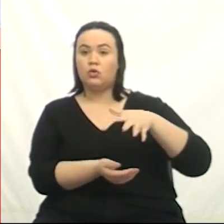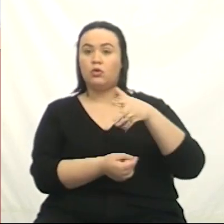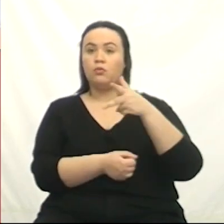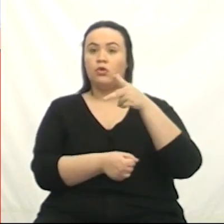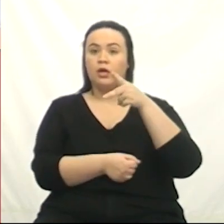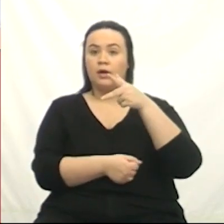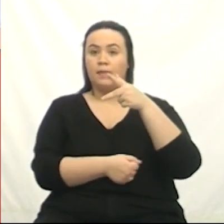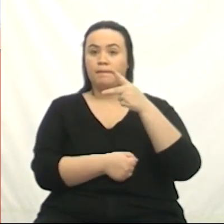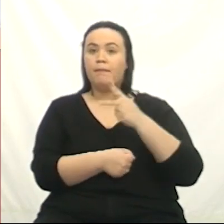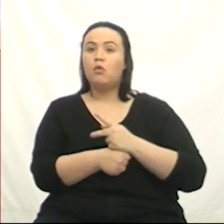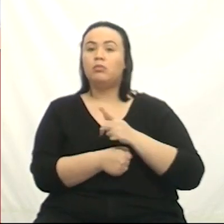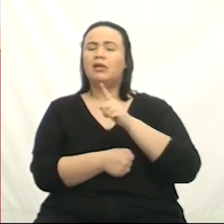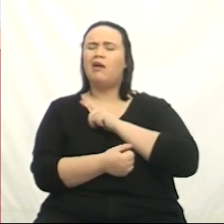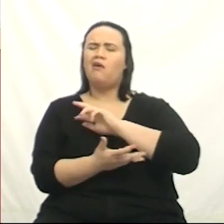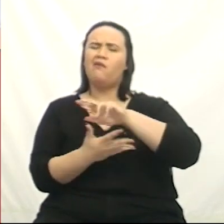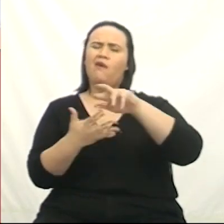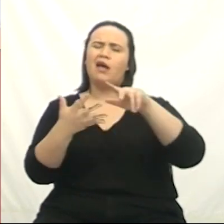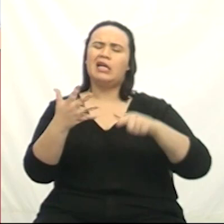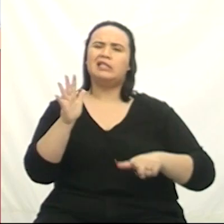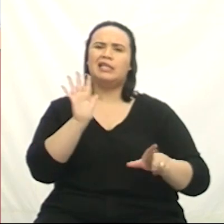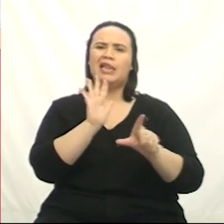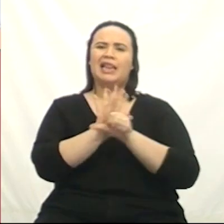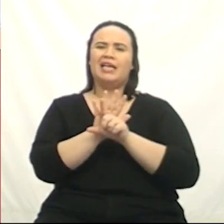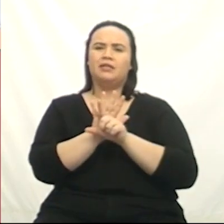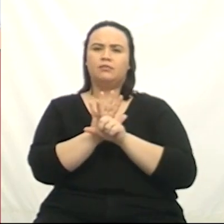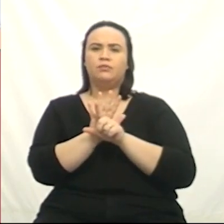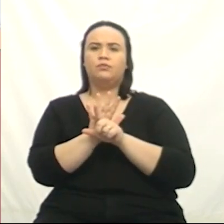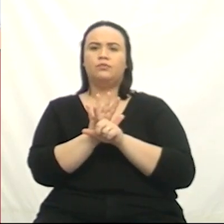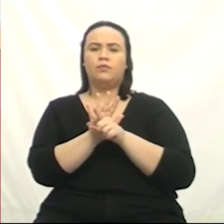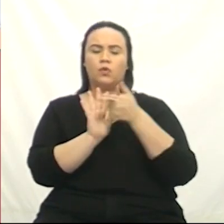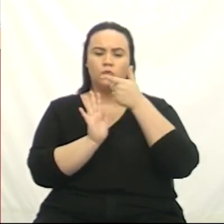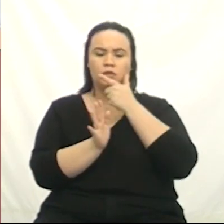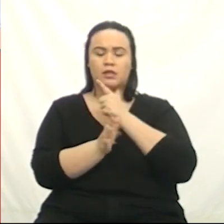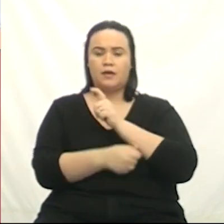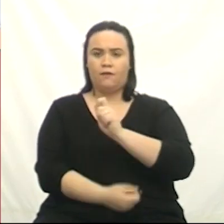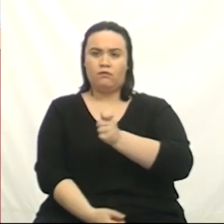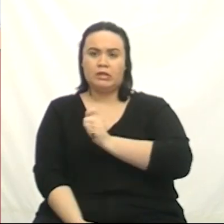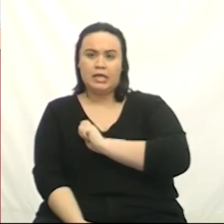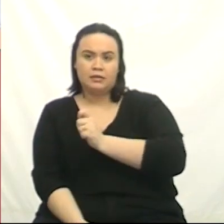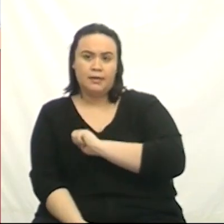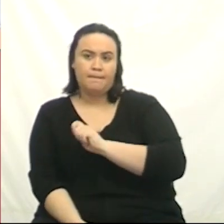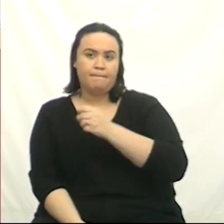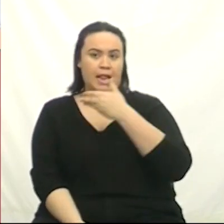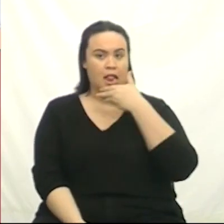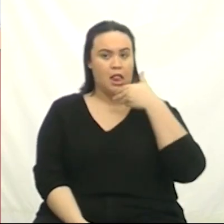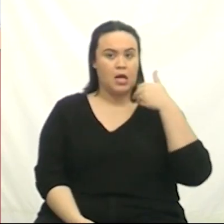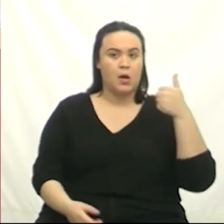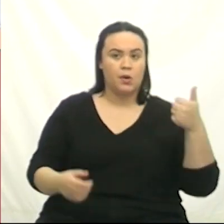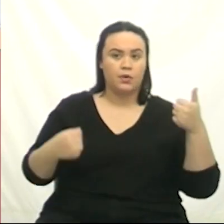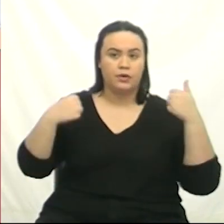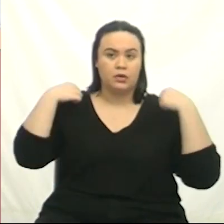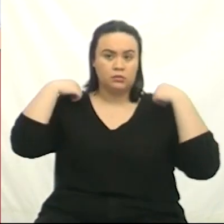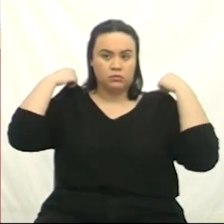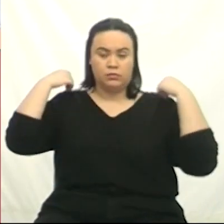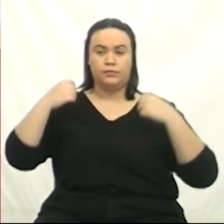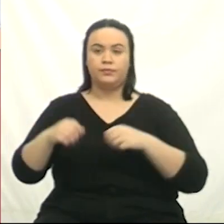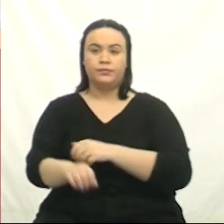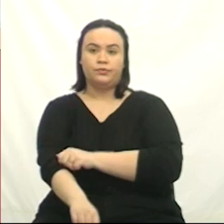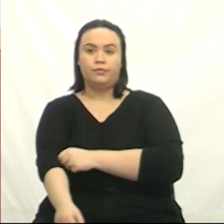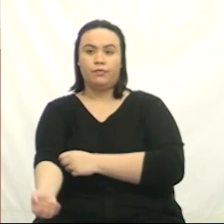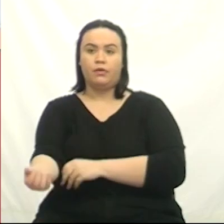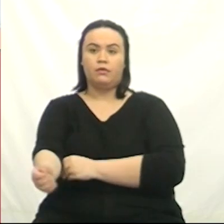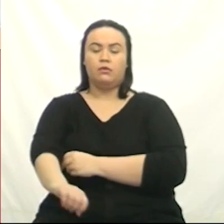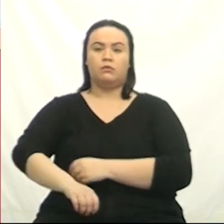temos várias leis em Criciúma, gostaríamos que o poder público pudesse estar fiscalizando mais, né, a aplicação dessas